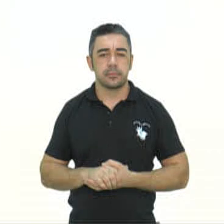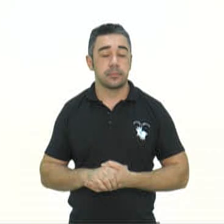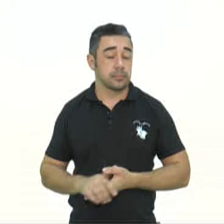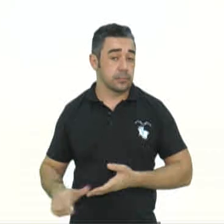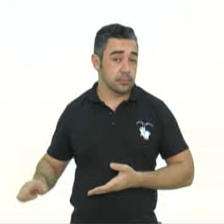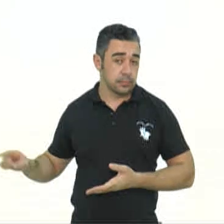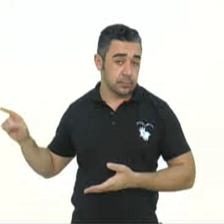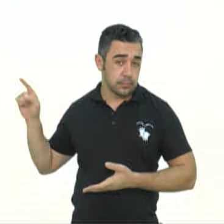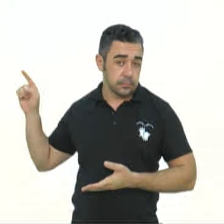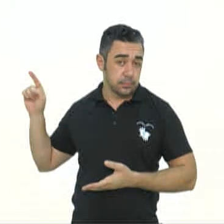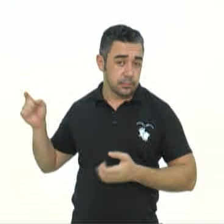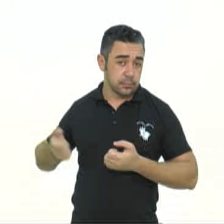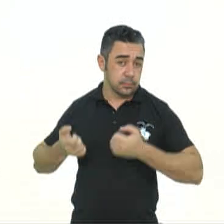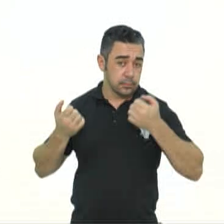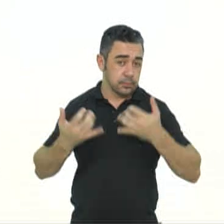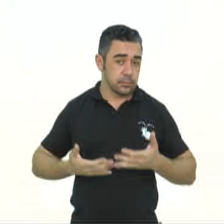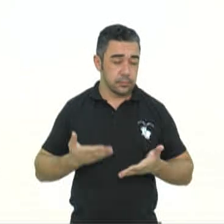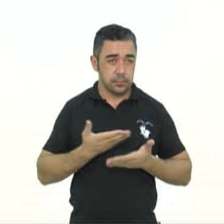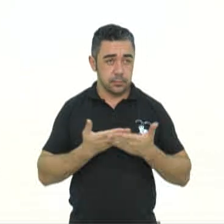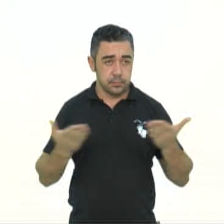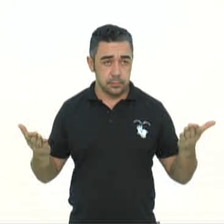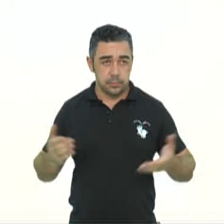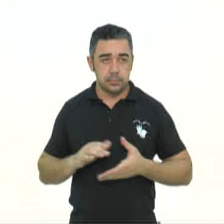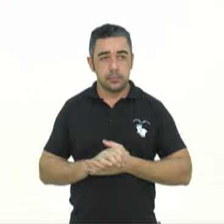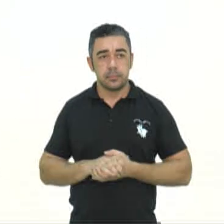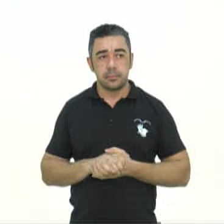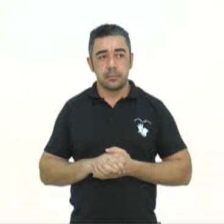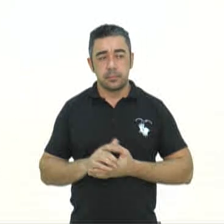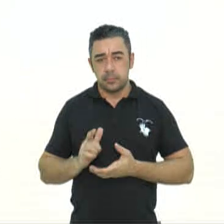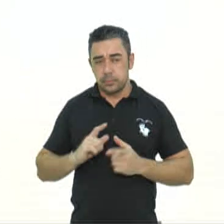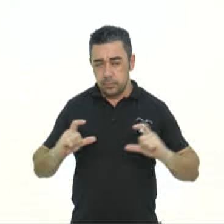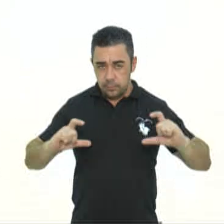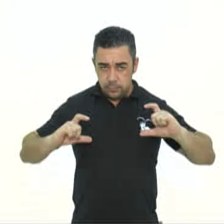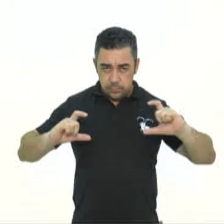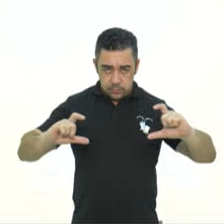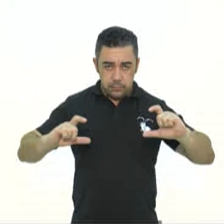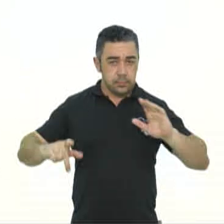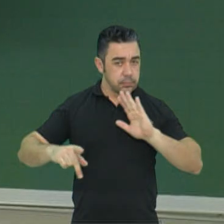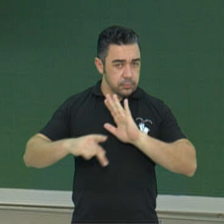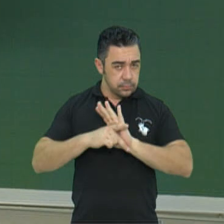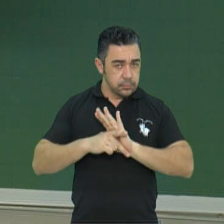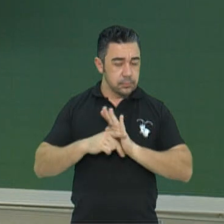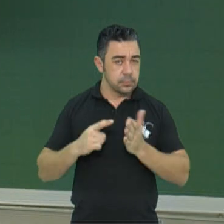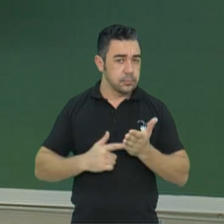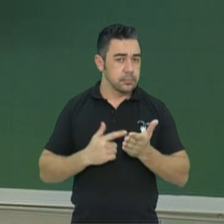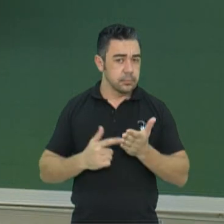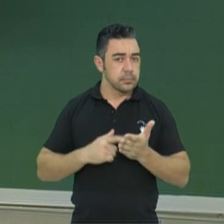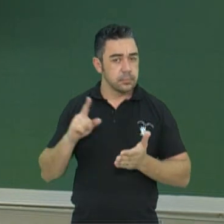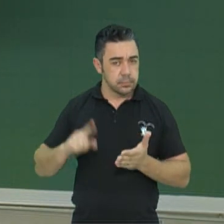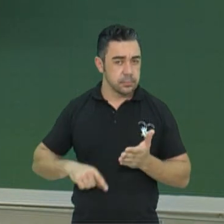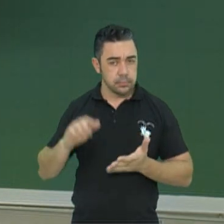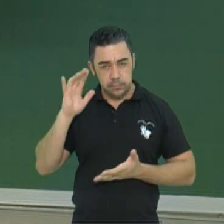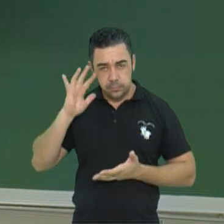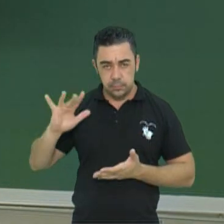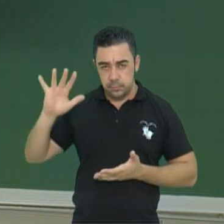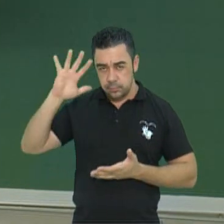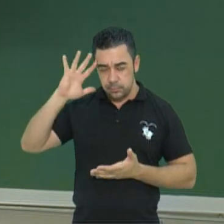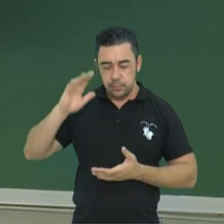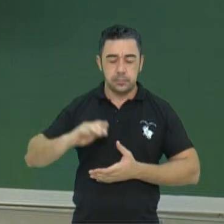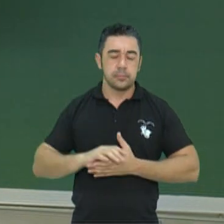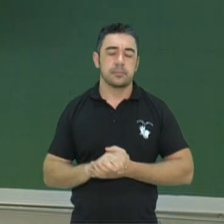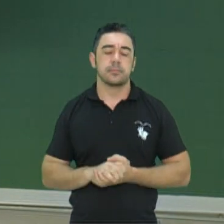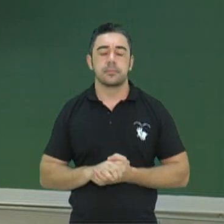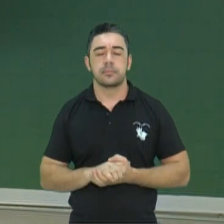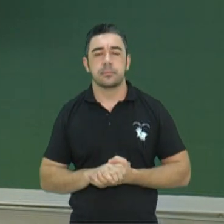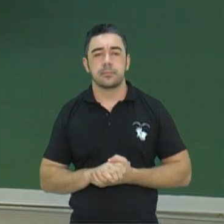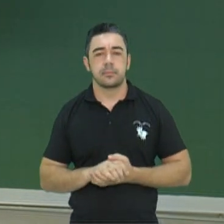Aqui, como eu falei para vocês, nós temos um fragmentozinho do livro de um realismo fantástico. Então, em